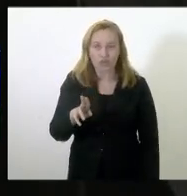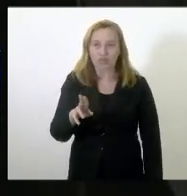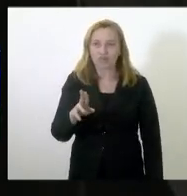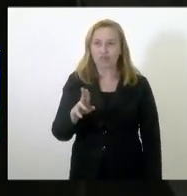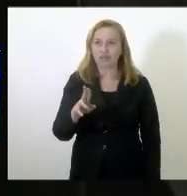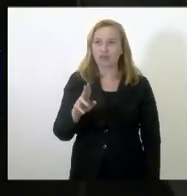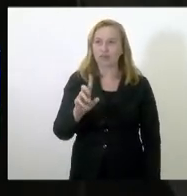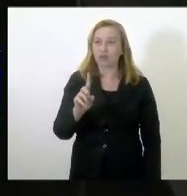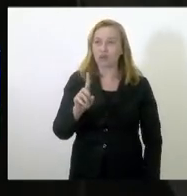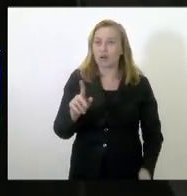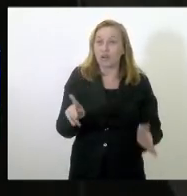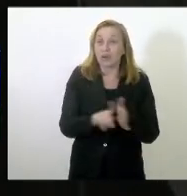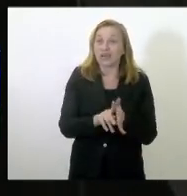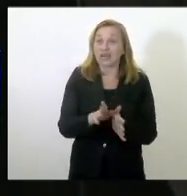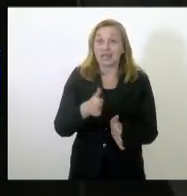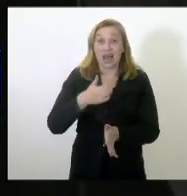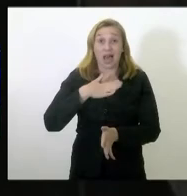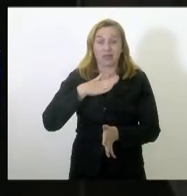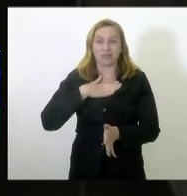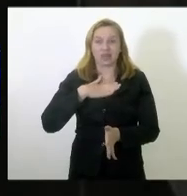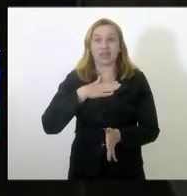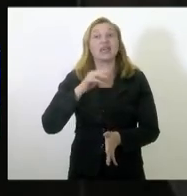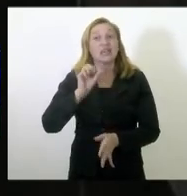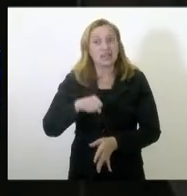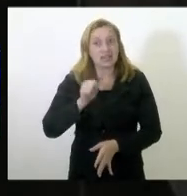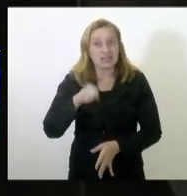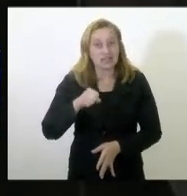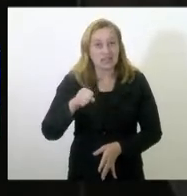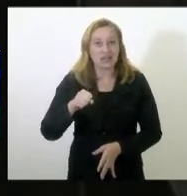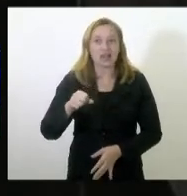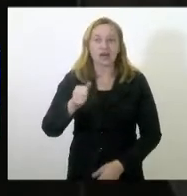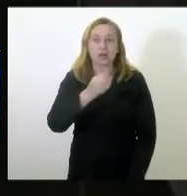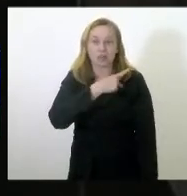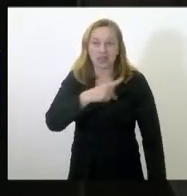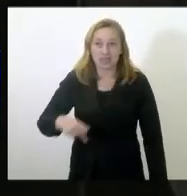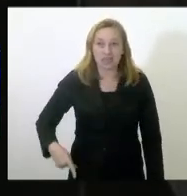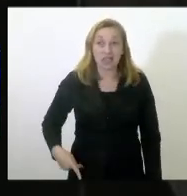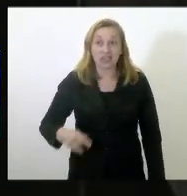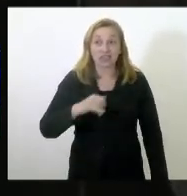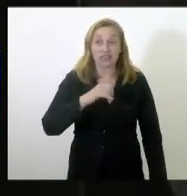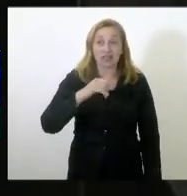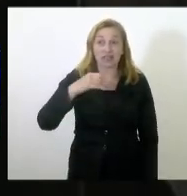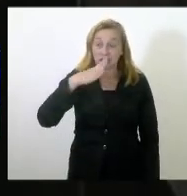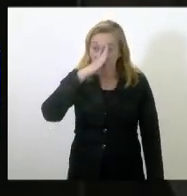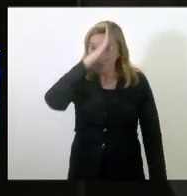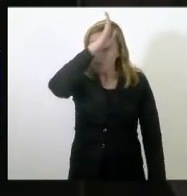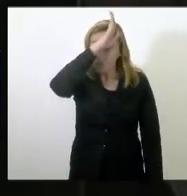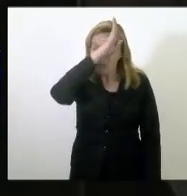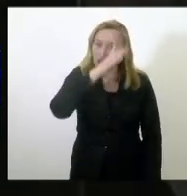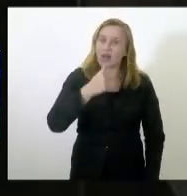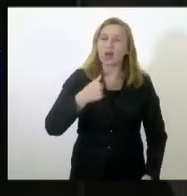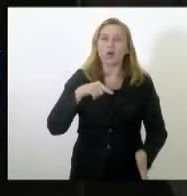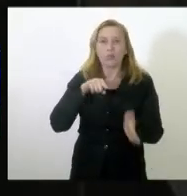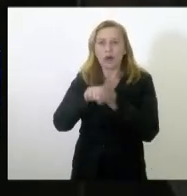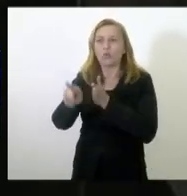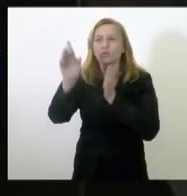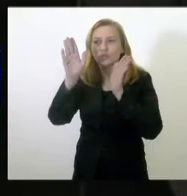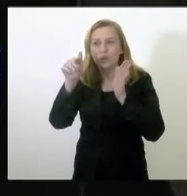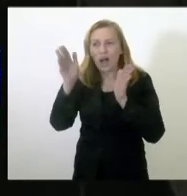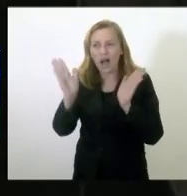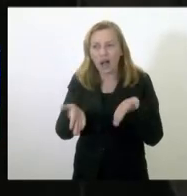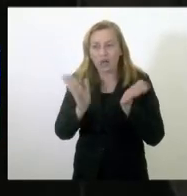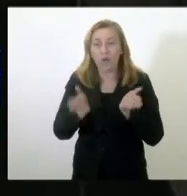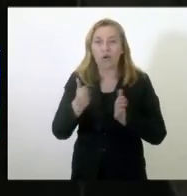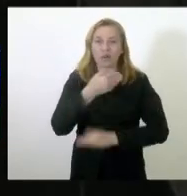deputada Ana Passos, é uma bandeira que é do presidente Jair Bolsonaro. E aí eu pergunto aqui ao governador